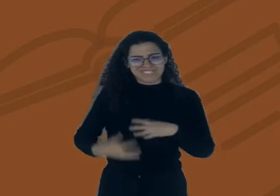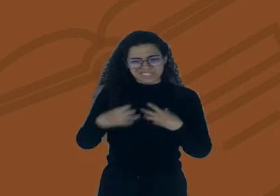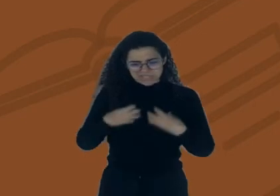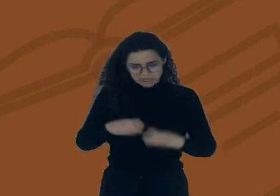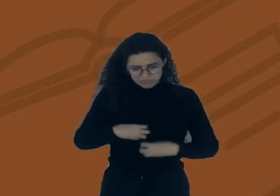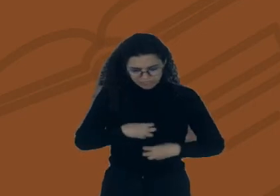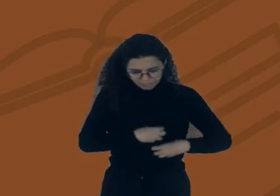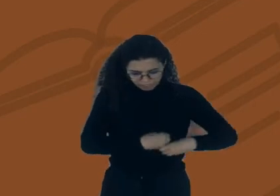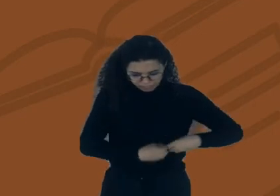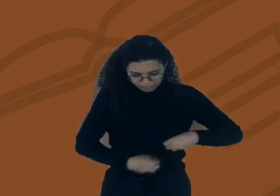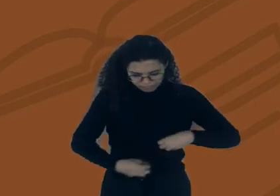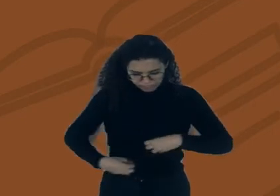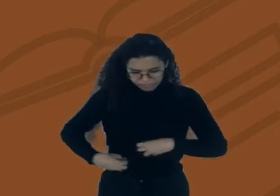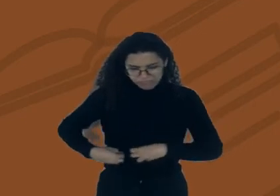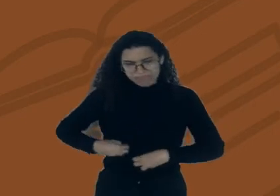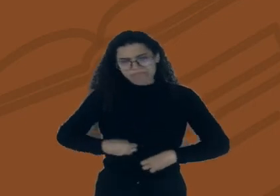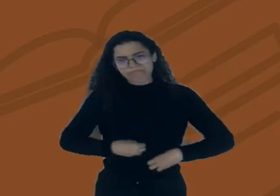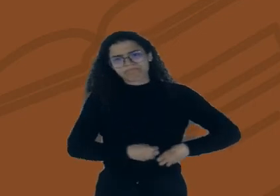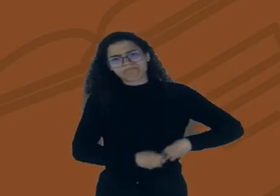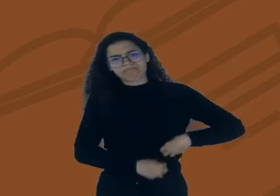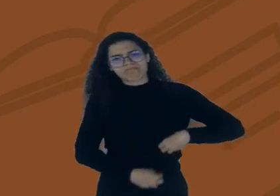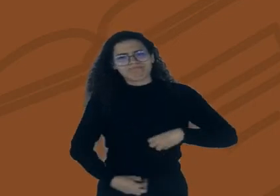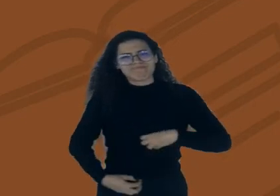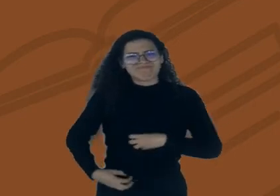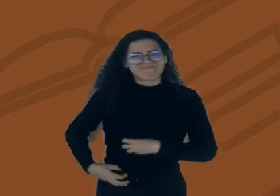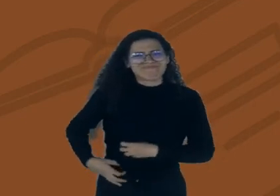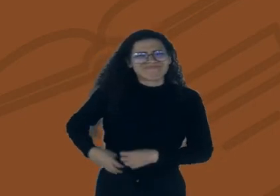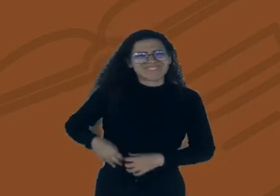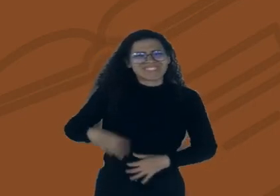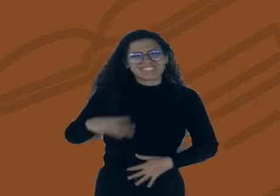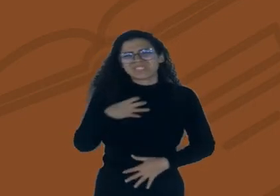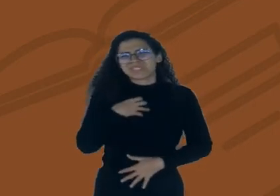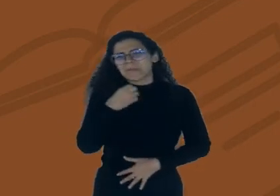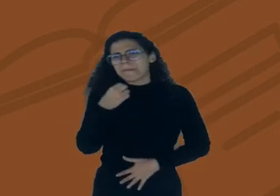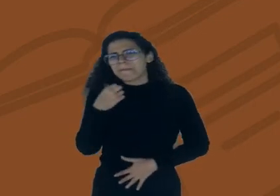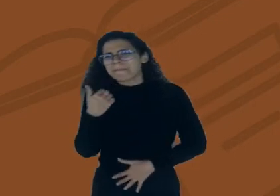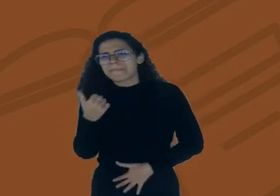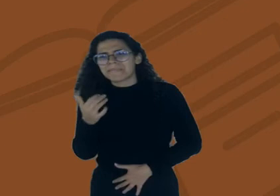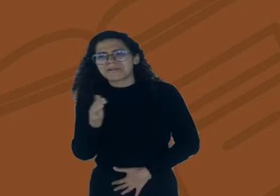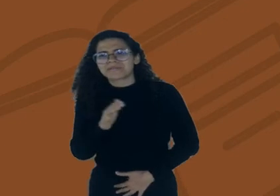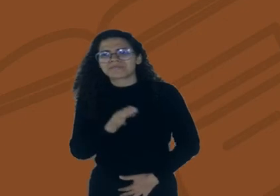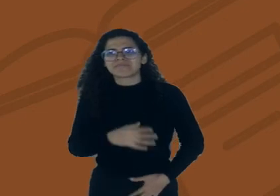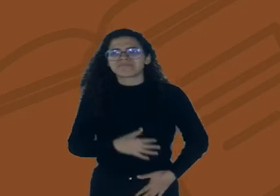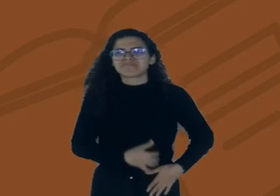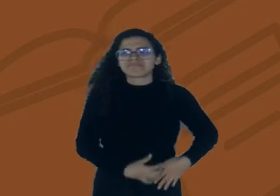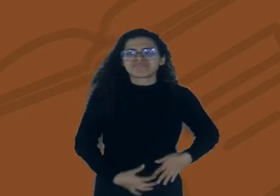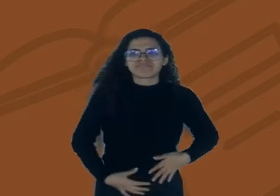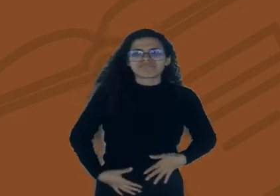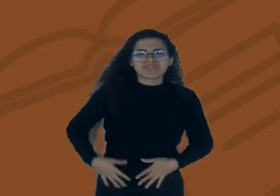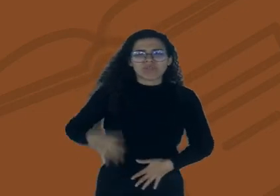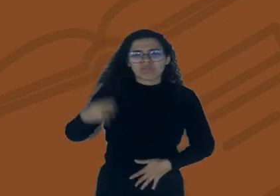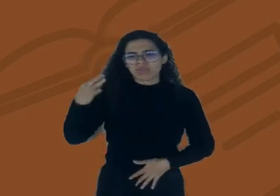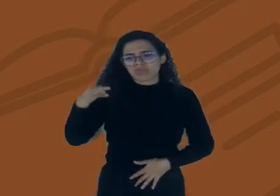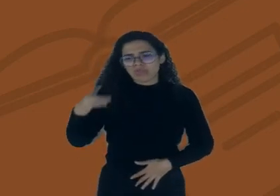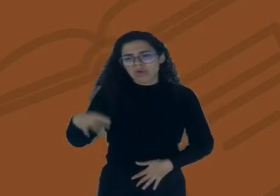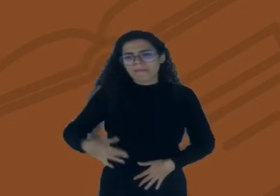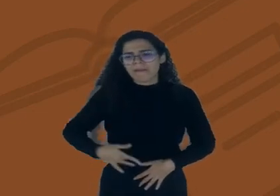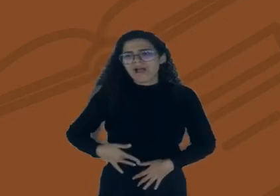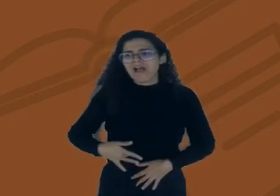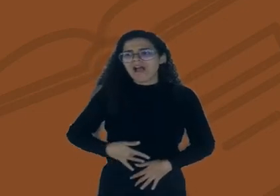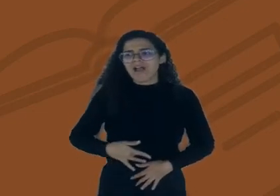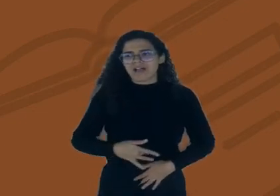Começa a doer a sua barriga, você começa a ter um desconforto gastrointestinal. Você fala, estou com dor de barriga. Fala assim,